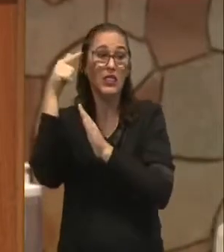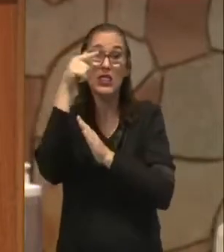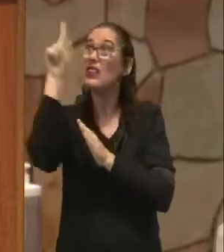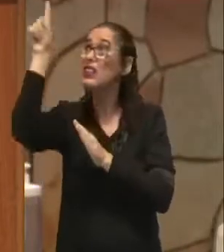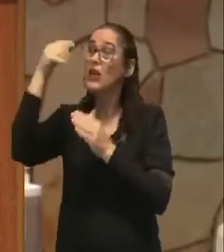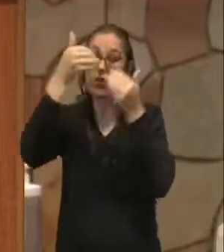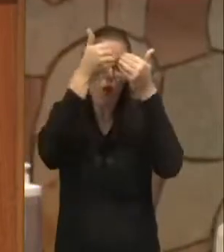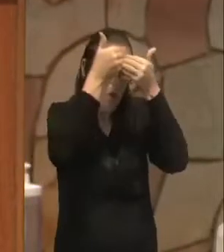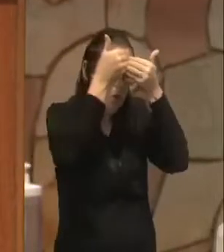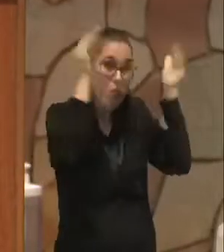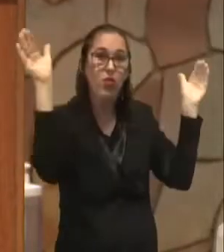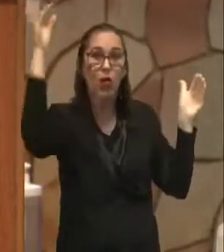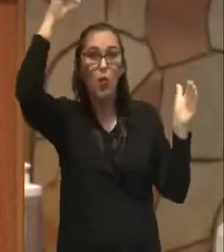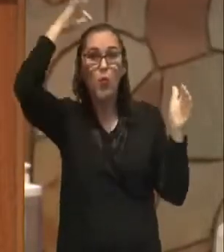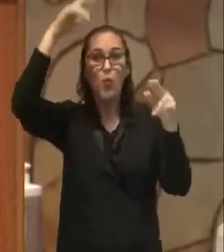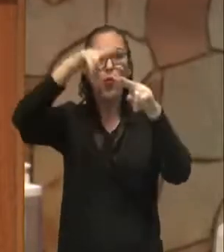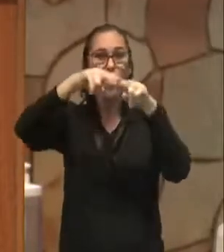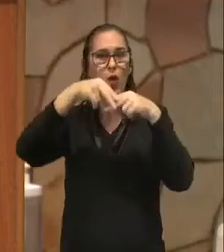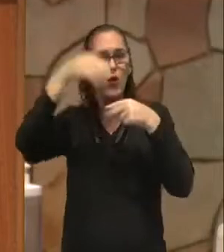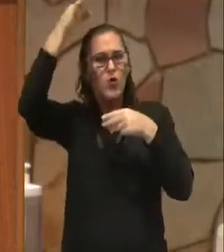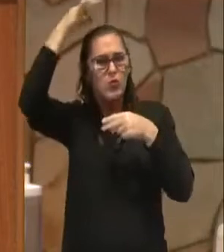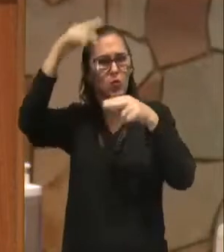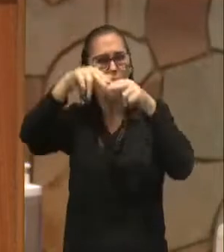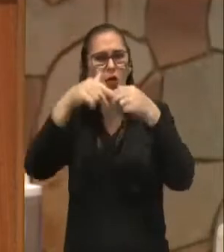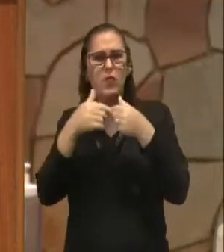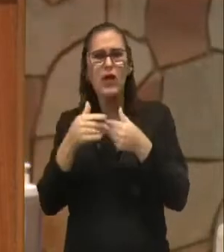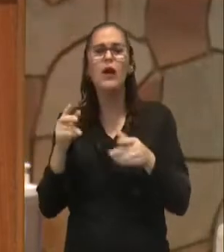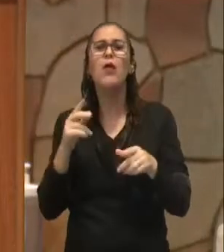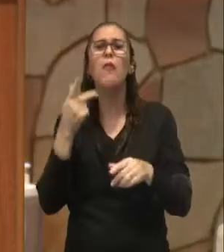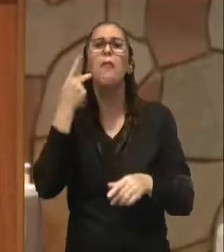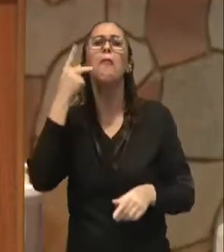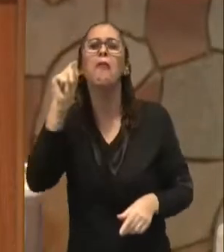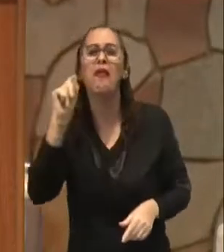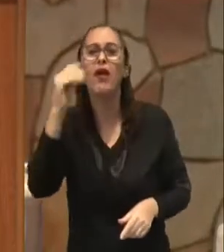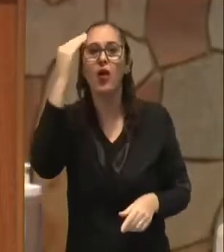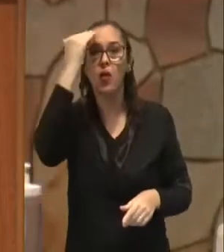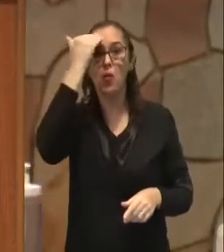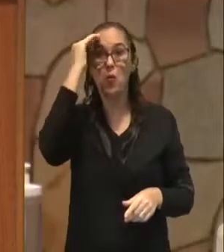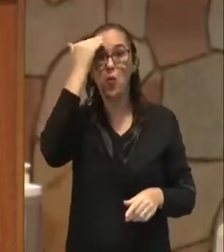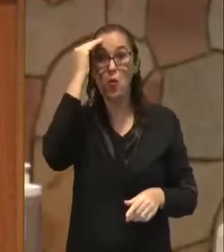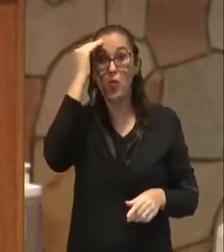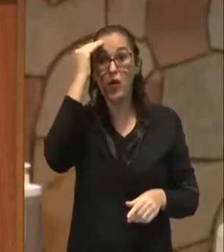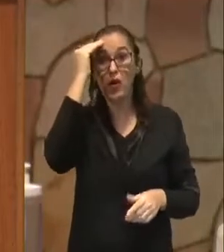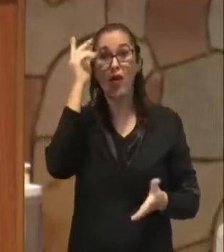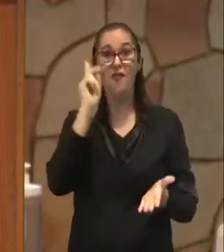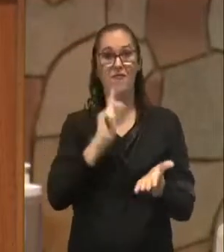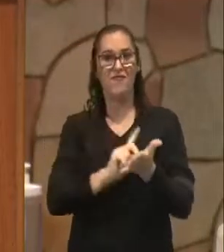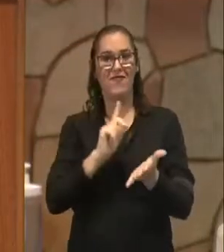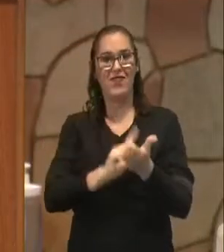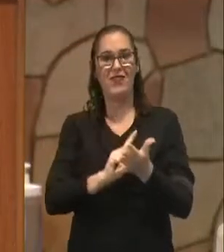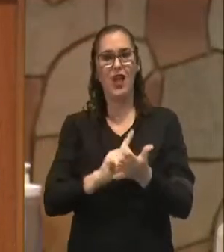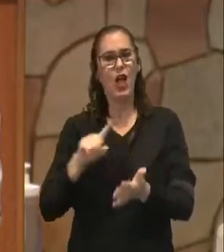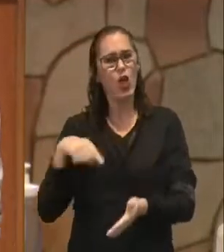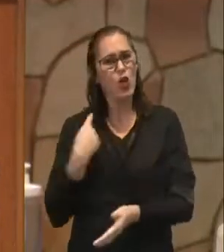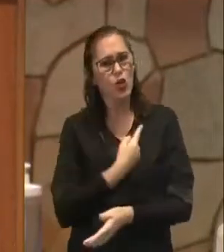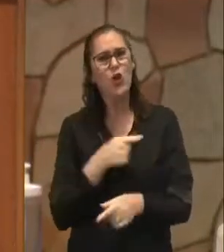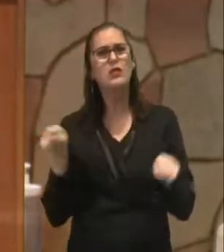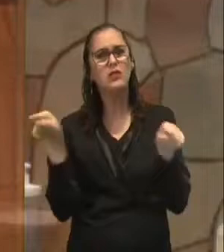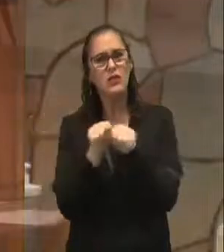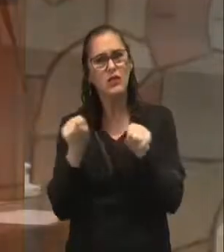Deus, para que eles pudessem compreender essas realidades. E nós hoje, meus irmãos, precisamos